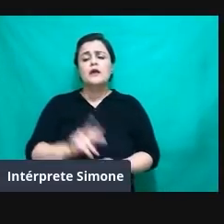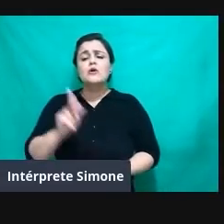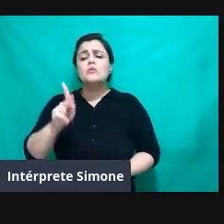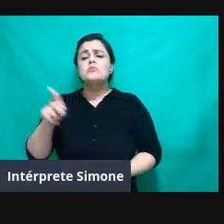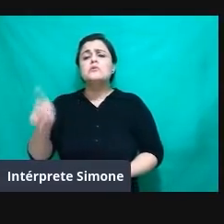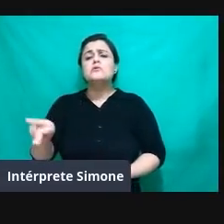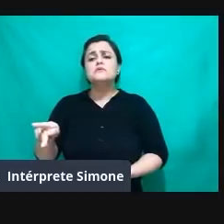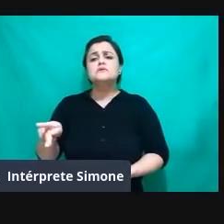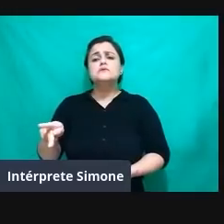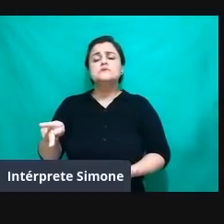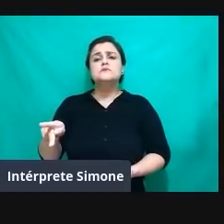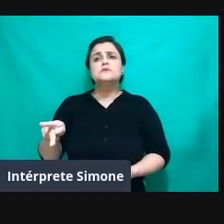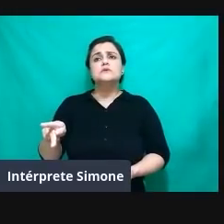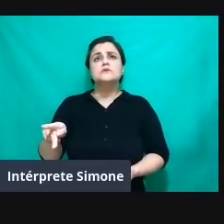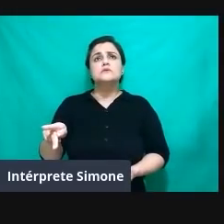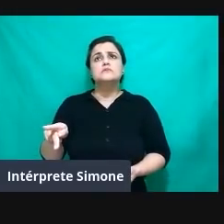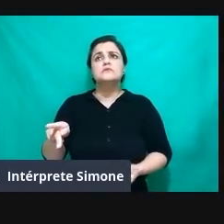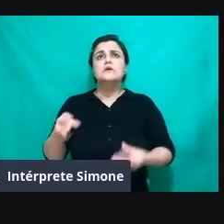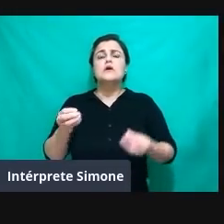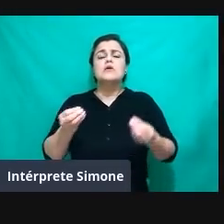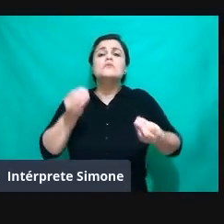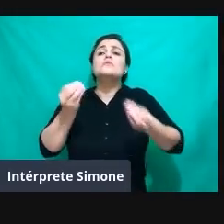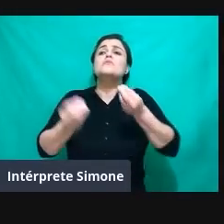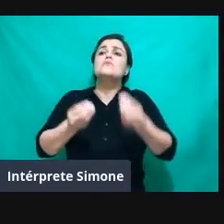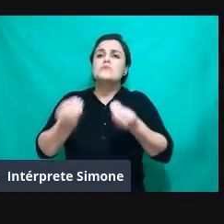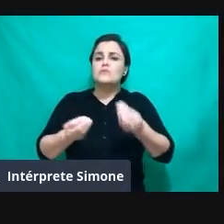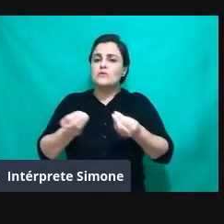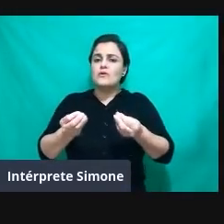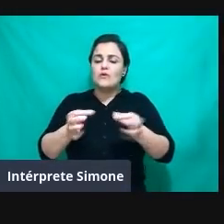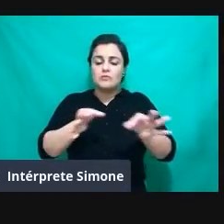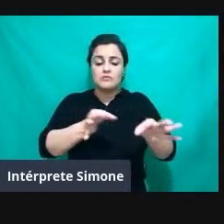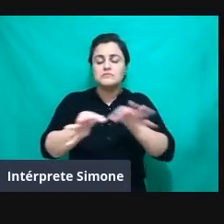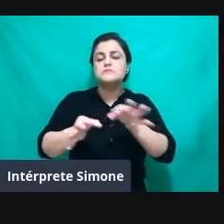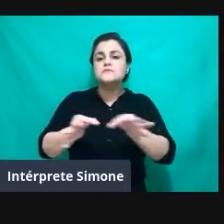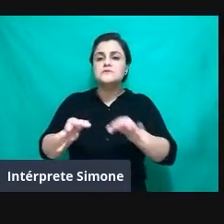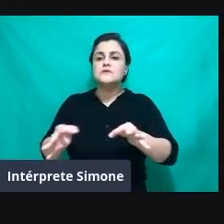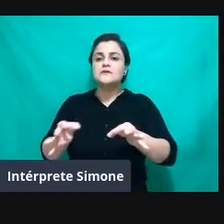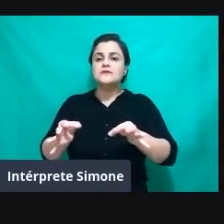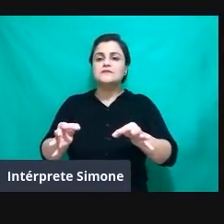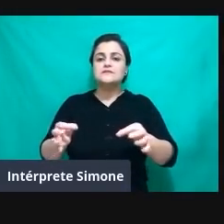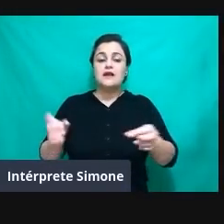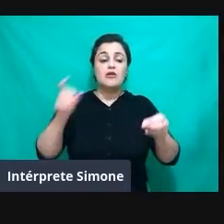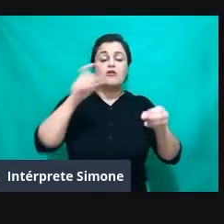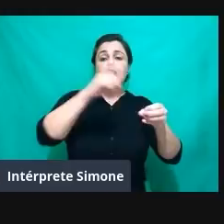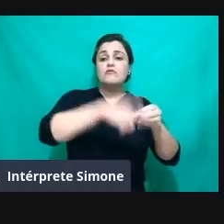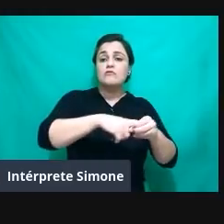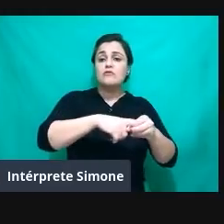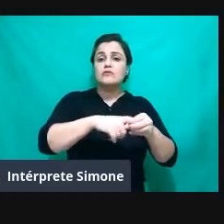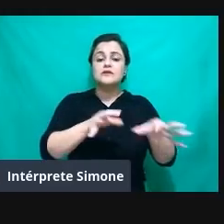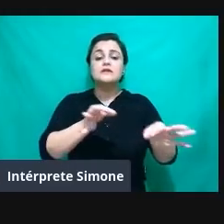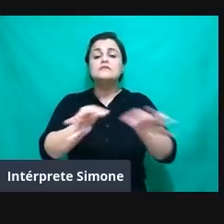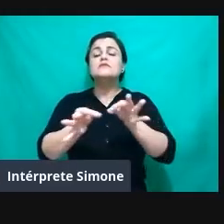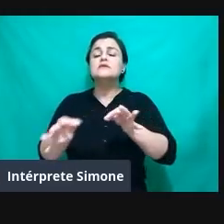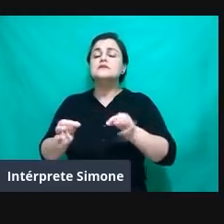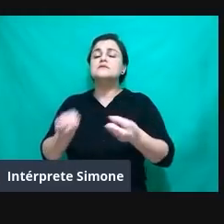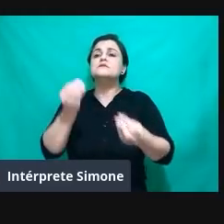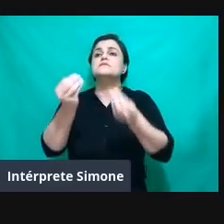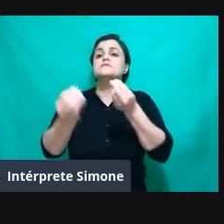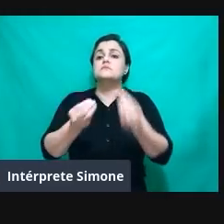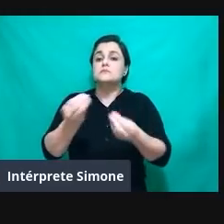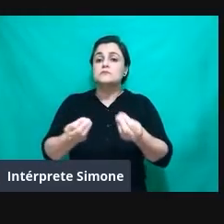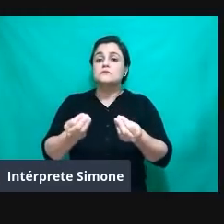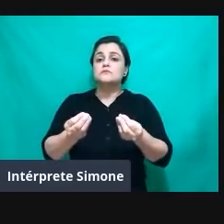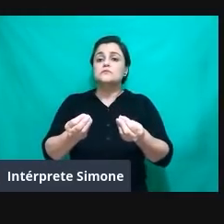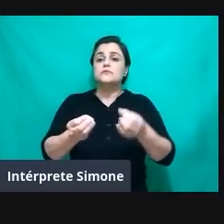o seu posicionamento nessa volta? Eu gostaria de ouvir de você no chat, né? Mas, a